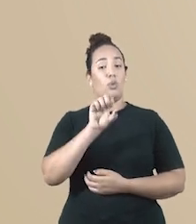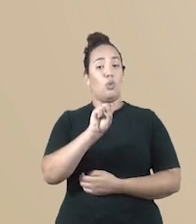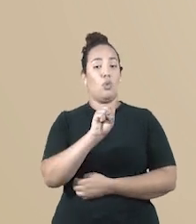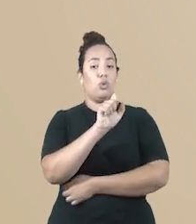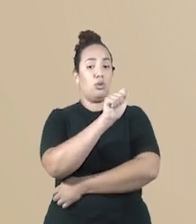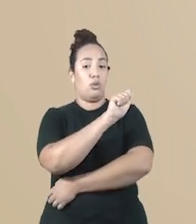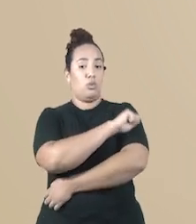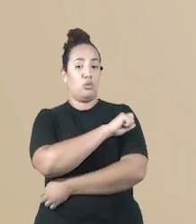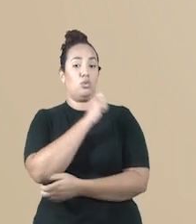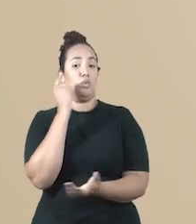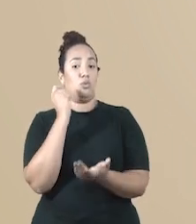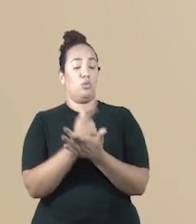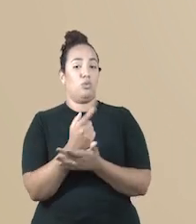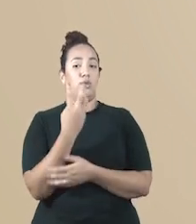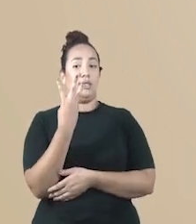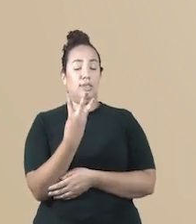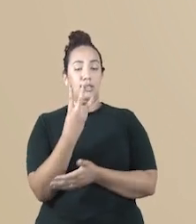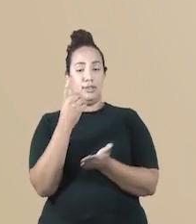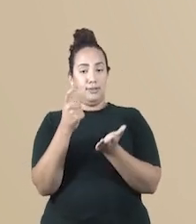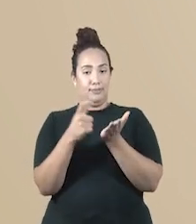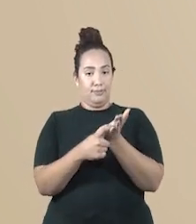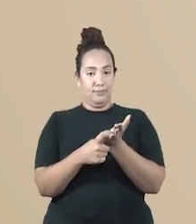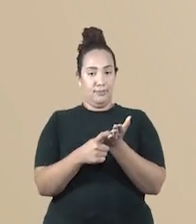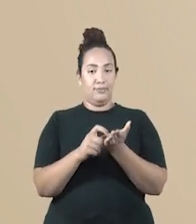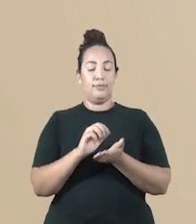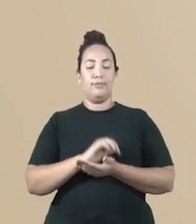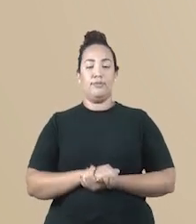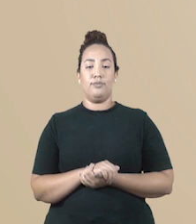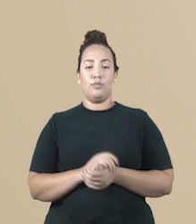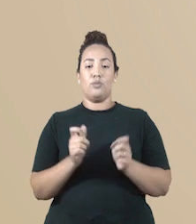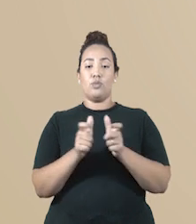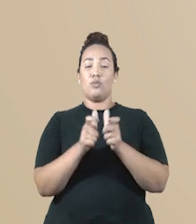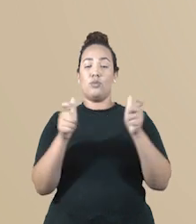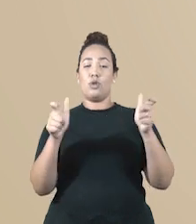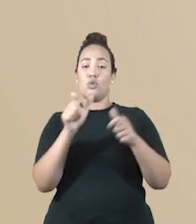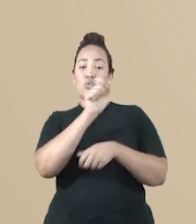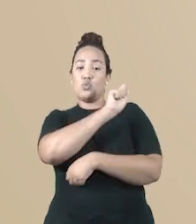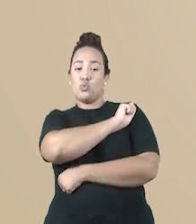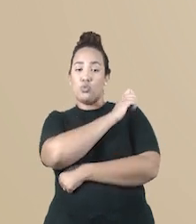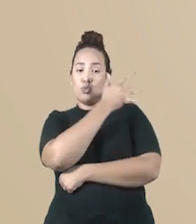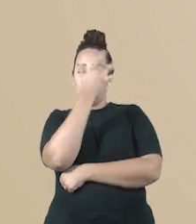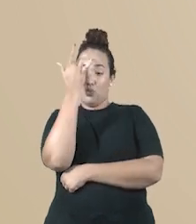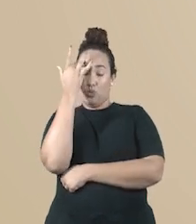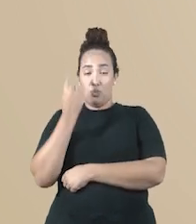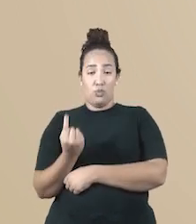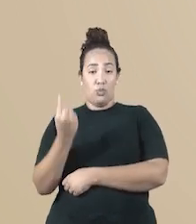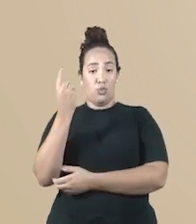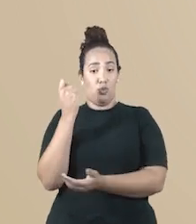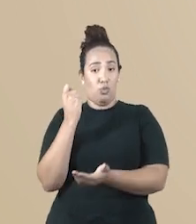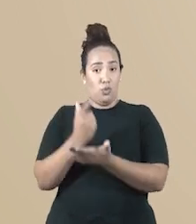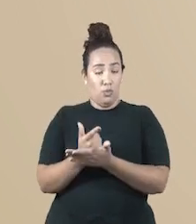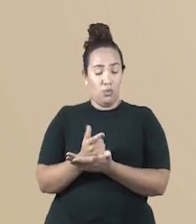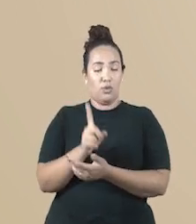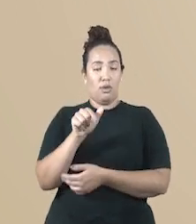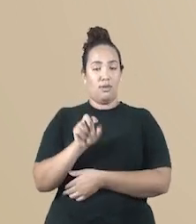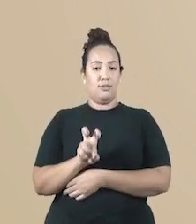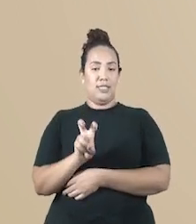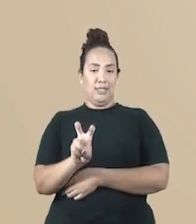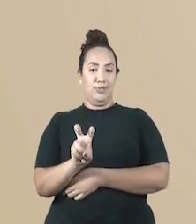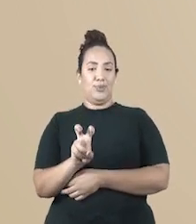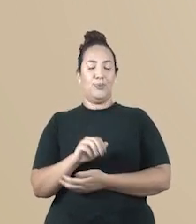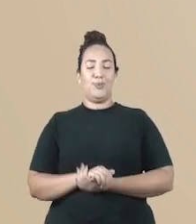8 alunos compraram 3 bilhetes. O maior número de bilhetes comprados por um aluno